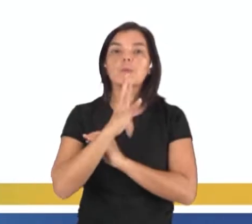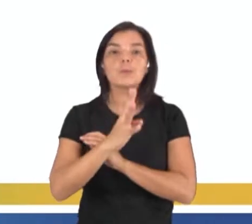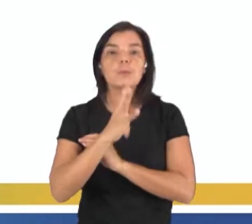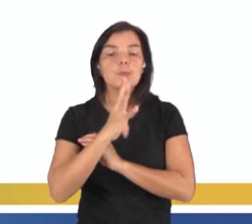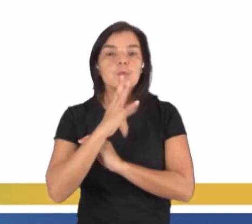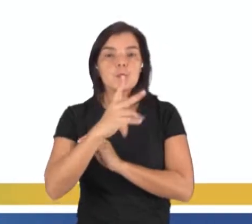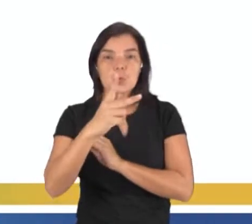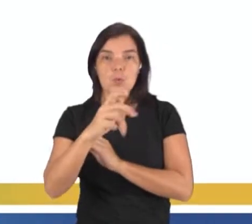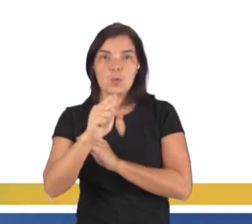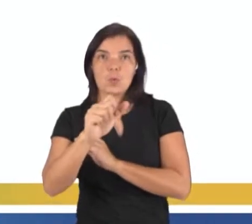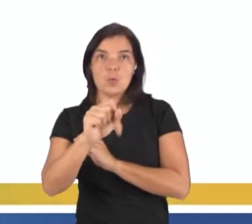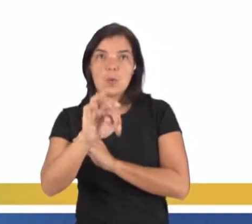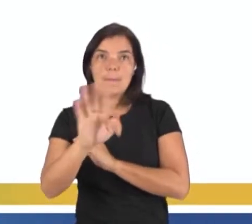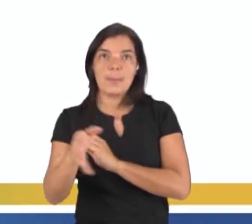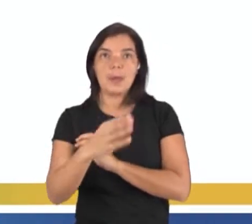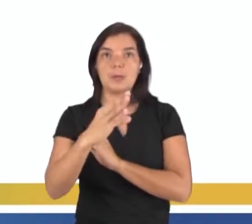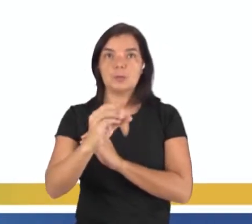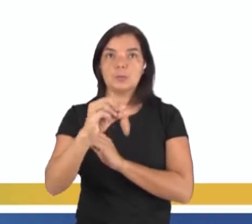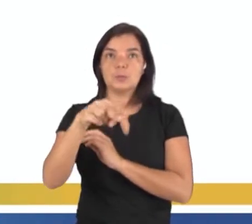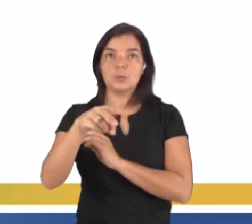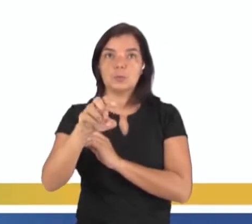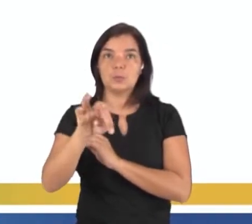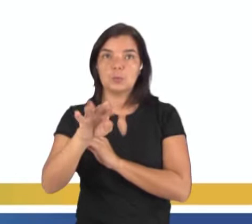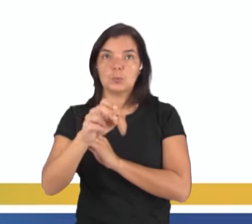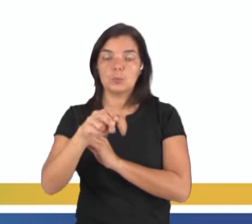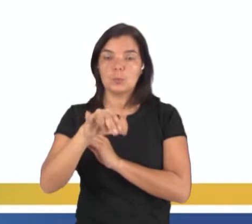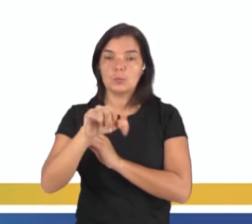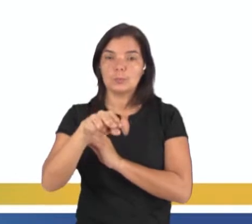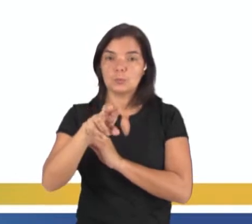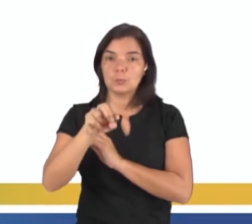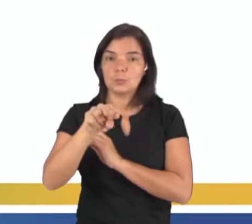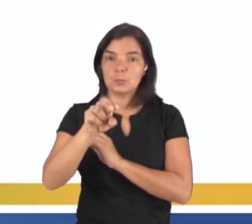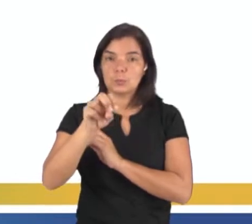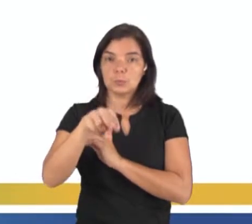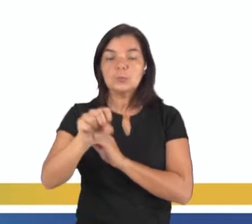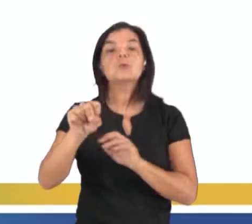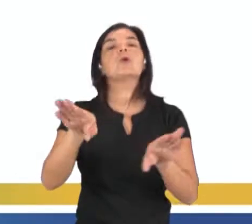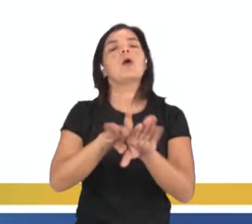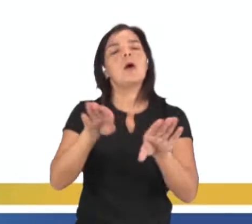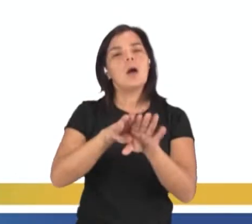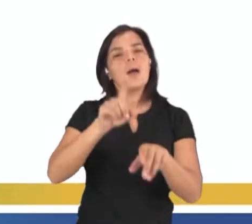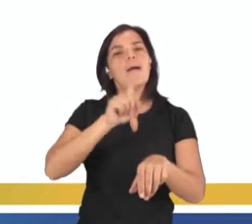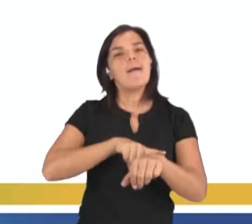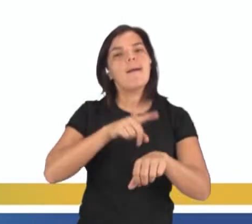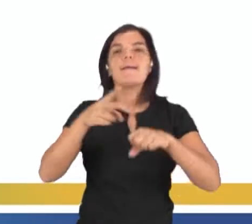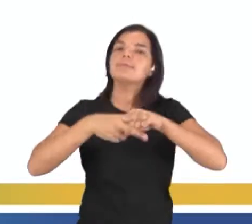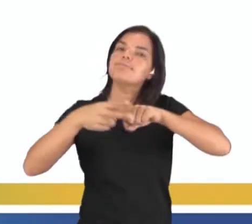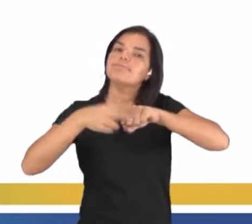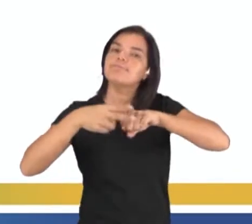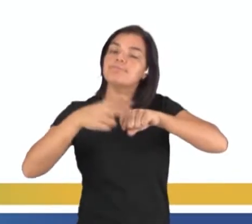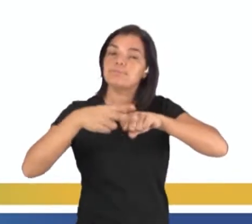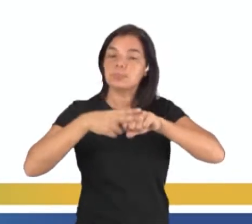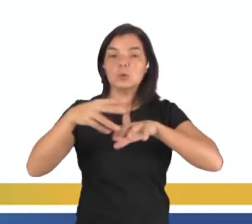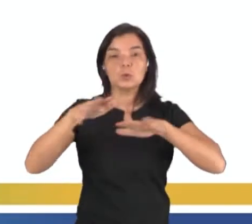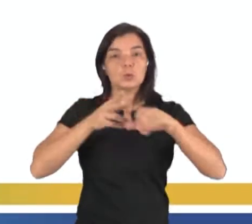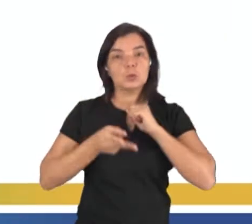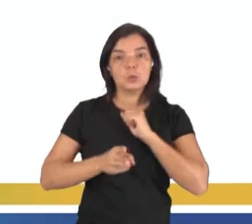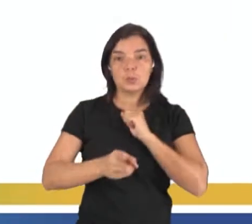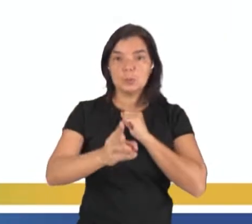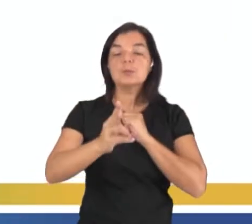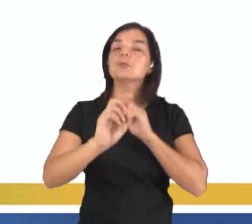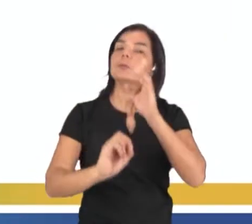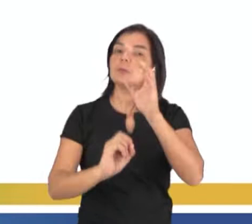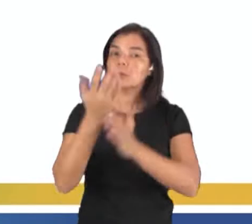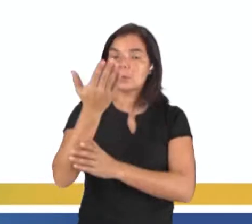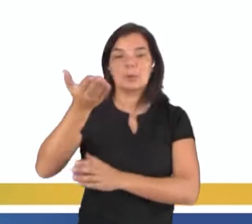como past progressive, ou passado progressivo, é um tempo verbal utilizado para indicar ações contínuas